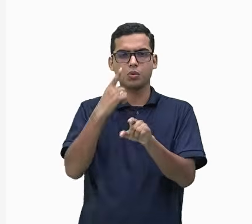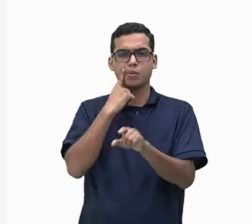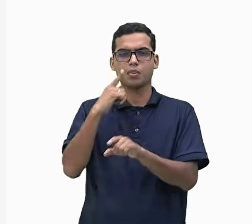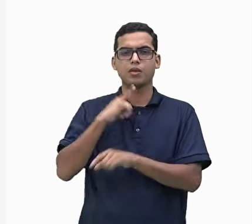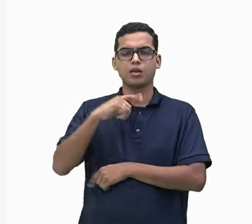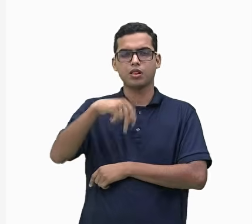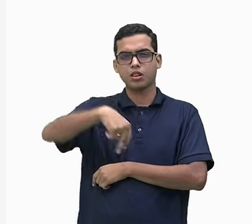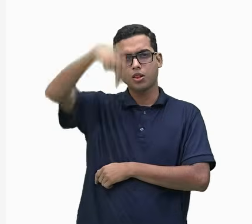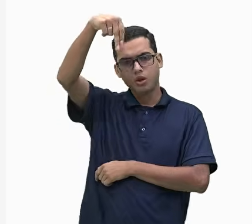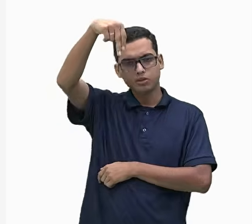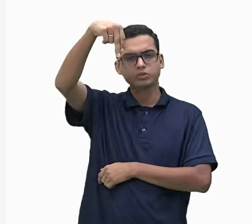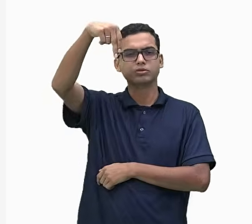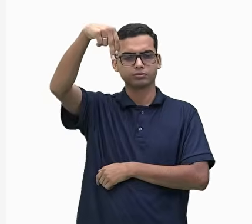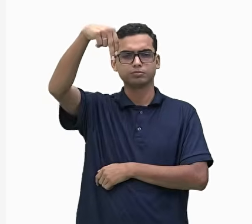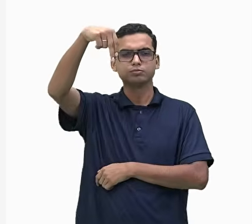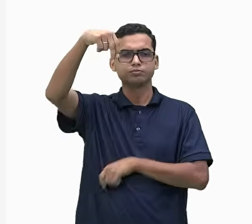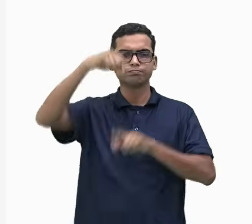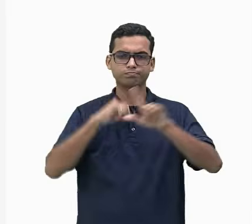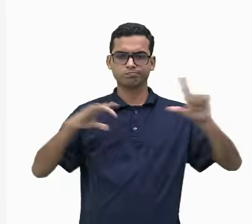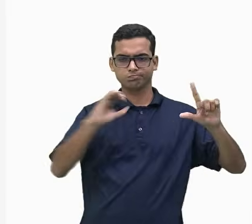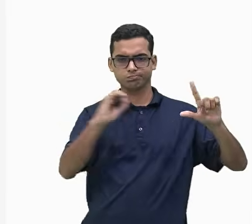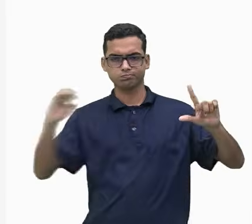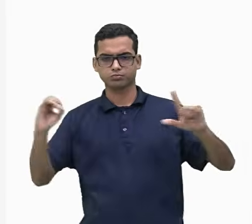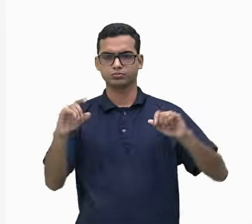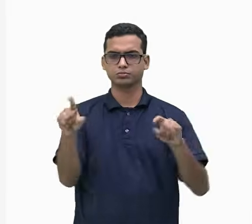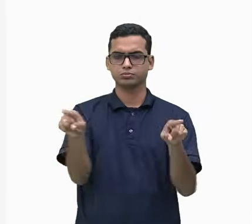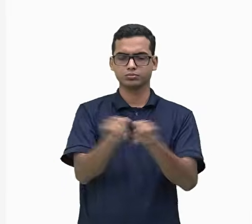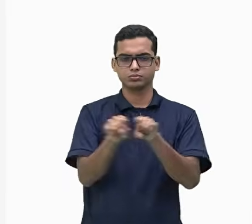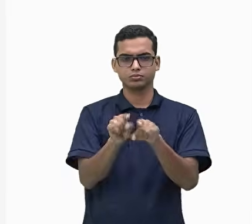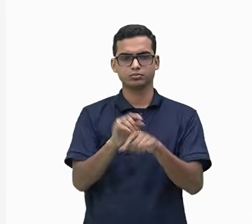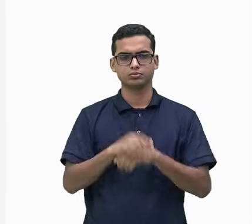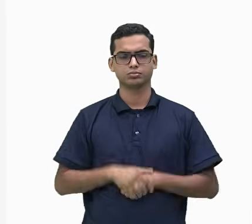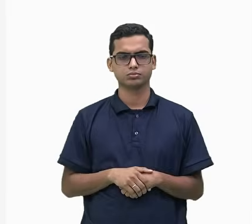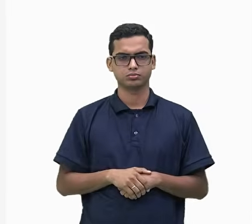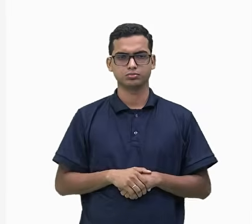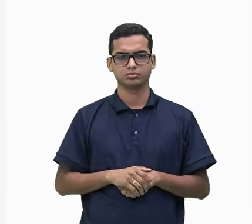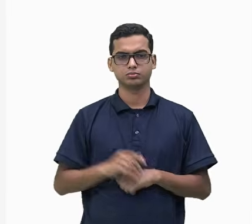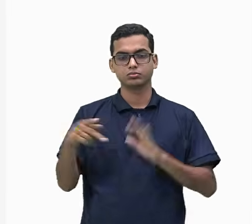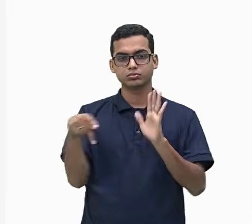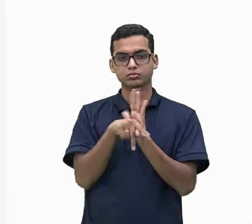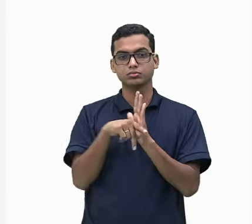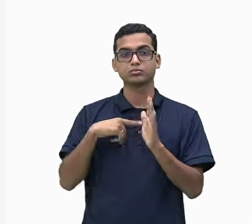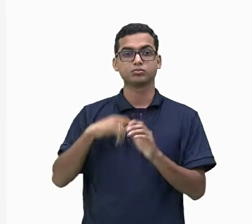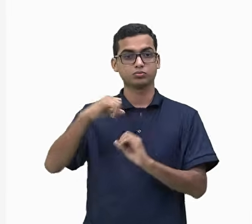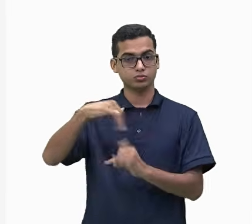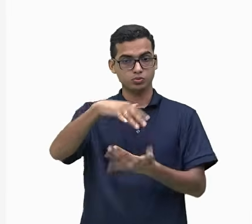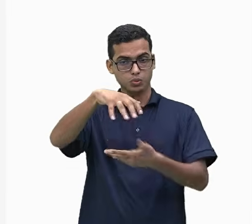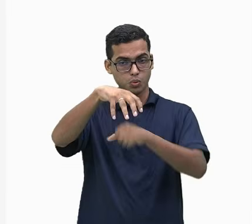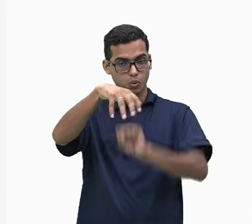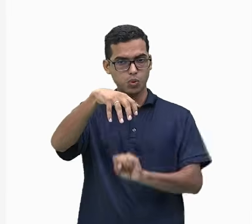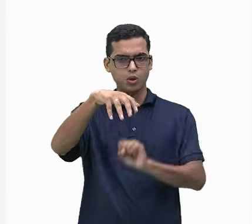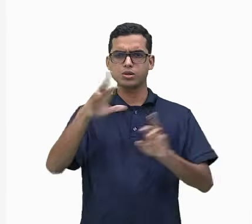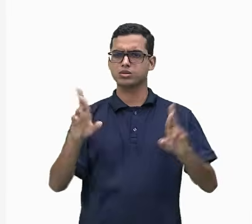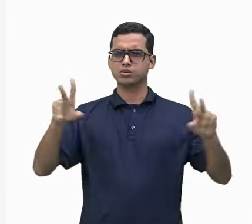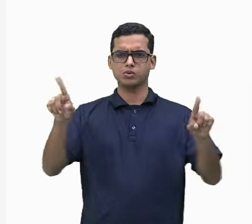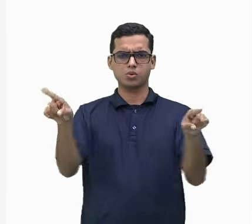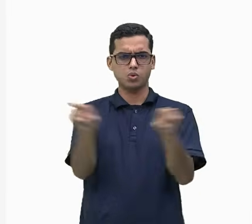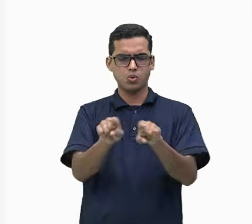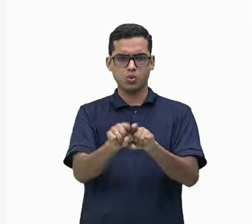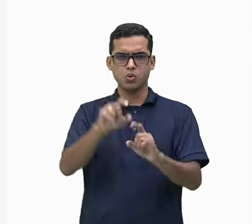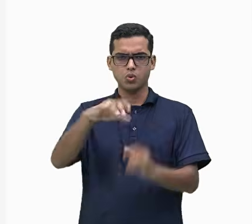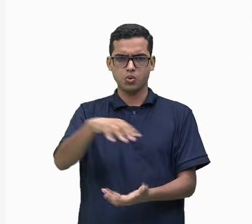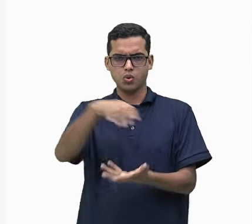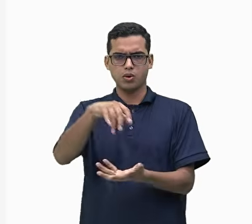leste e o oeste. Vai ser diferente, isso é no hemisfério sul, tá, gente? Vai ser diferente o que podemos observar